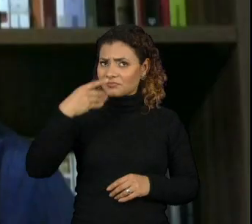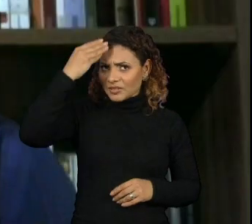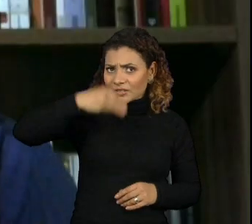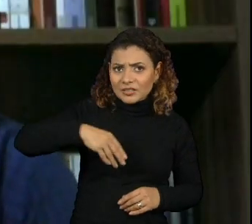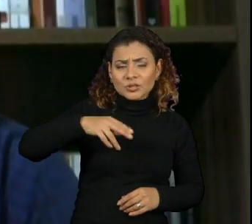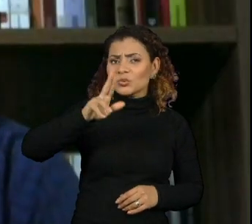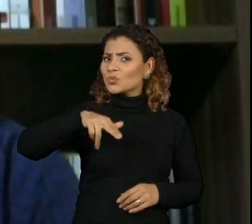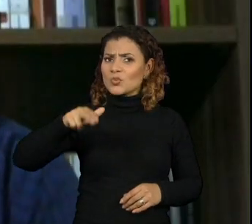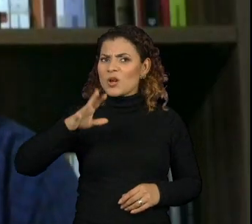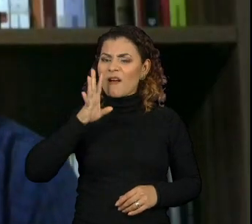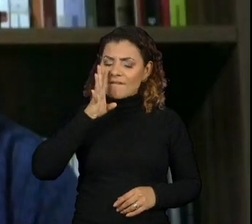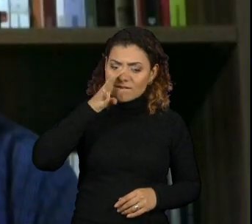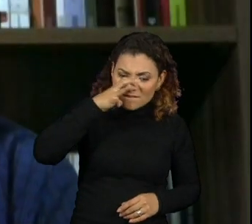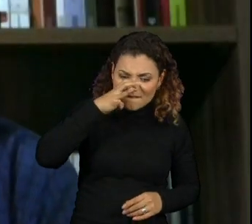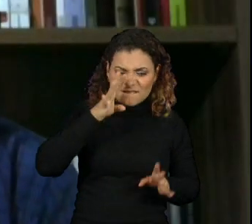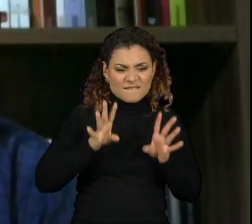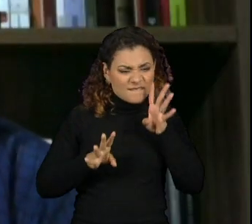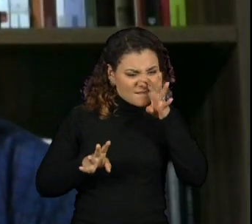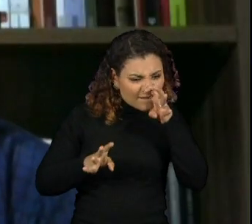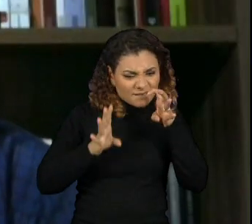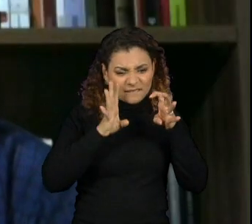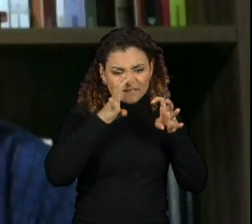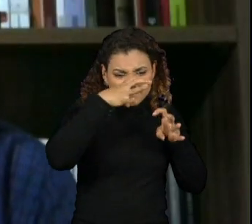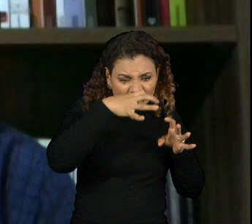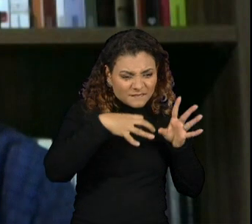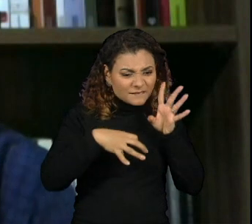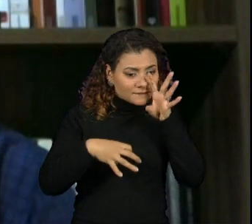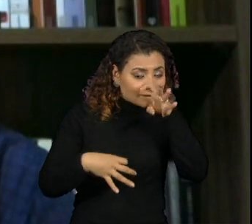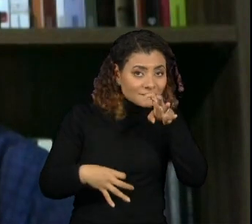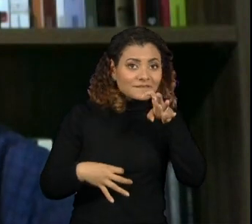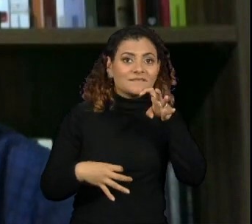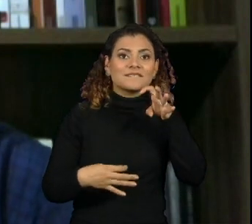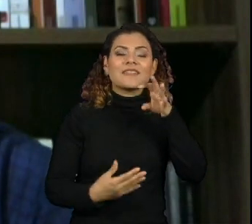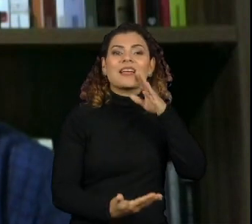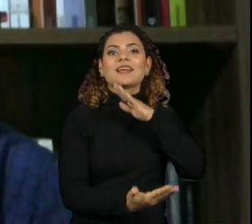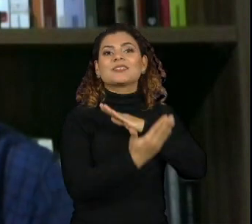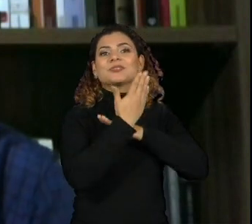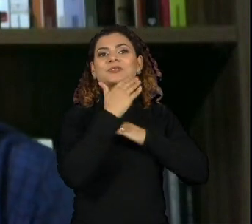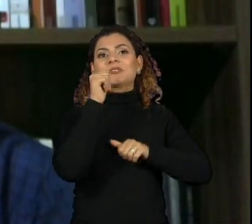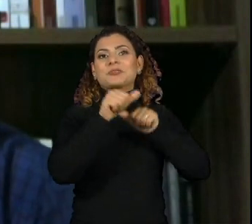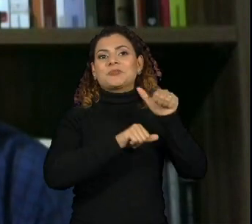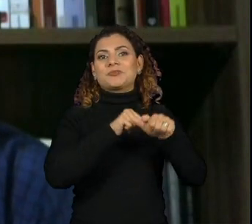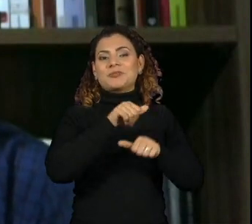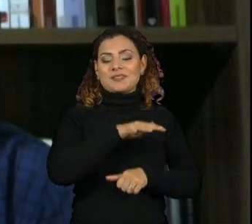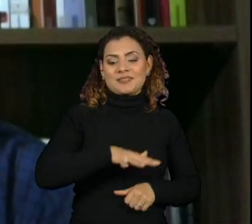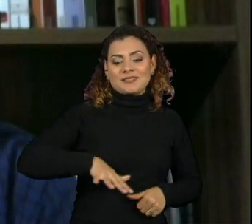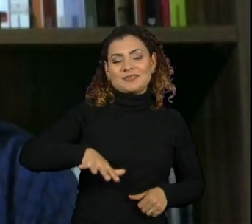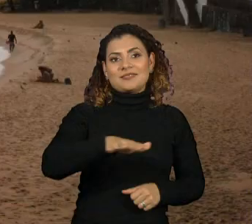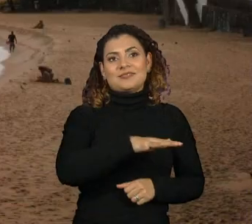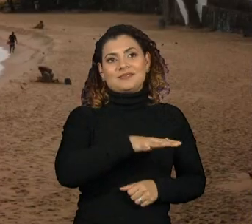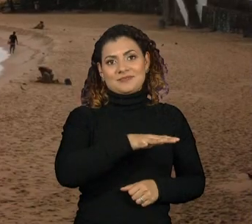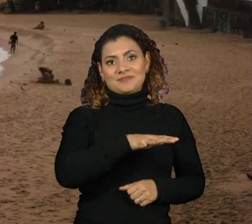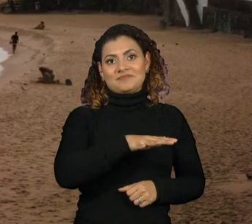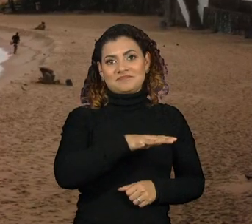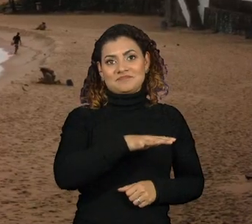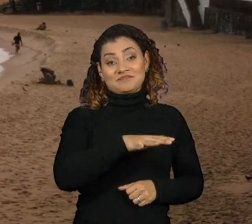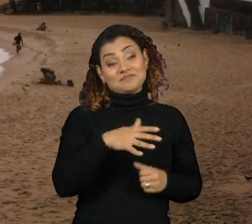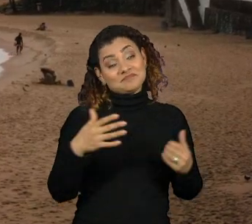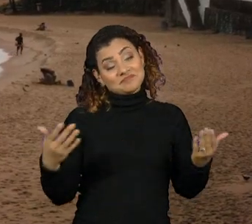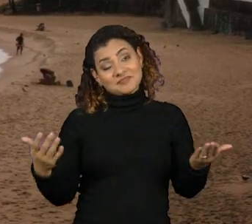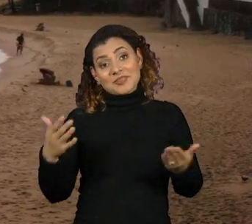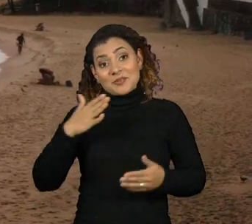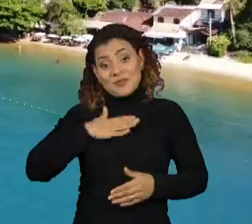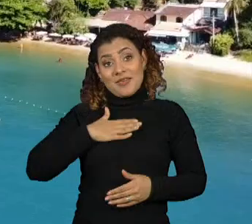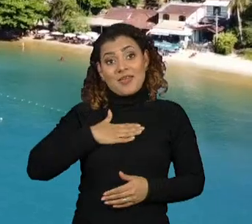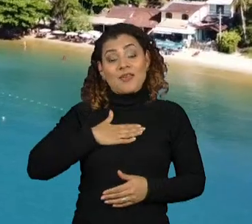a gente persiste, isso pode, de fato, mudar o nosso mundo, mudar o nosso entorno. Então, é a minha